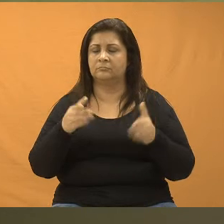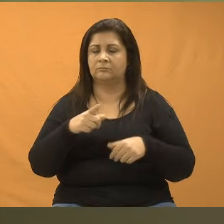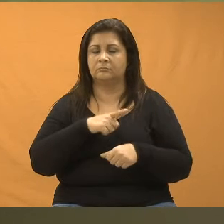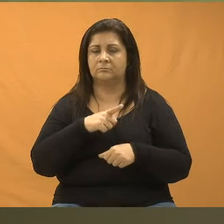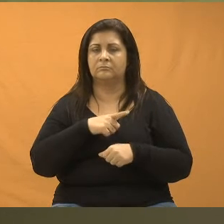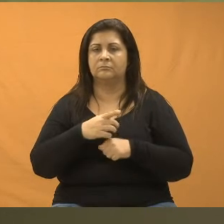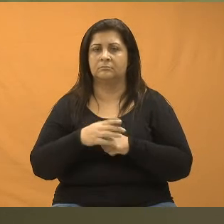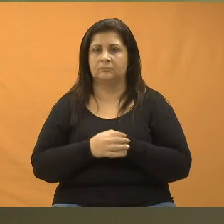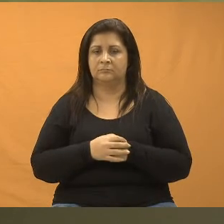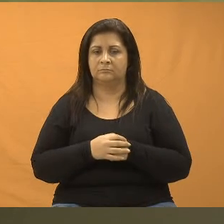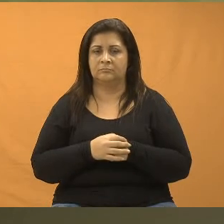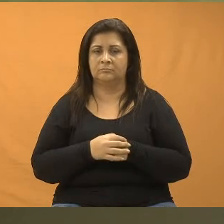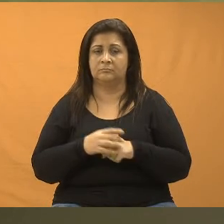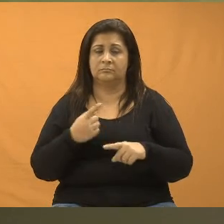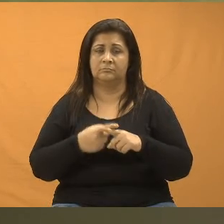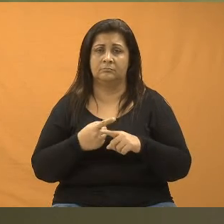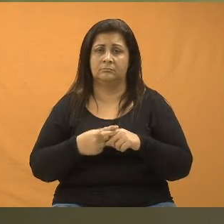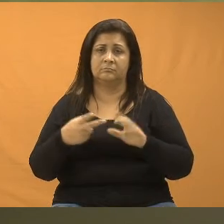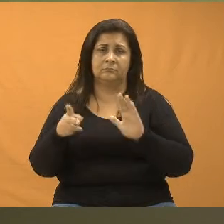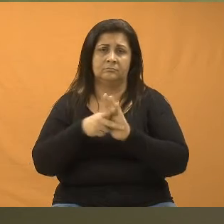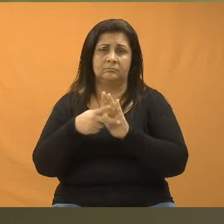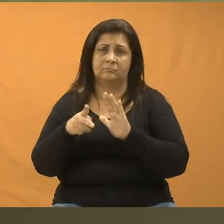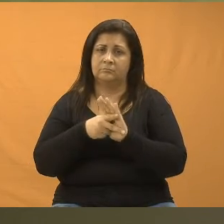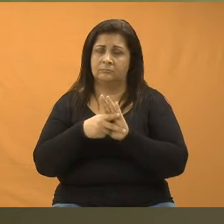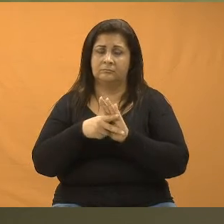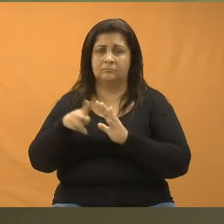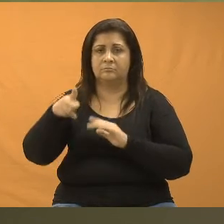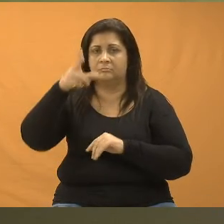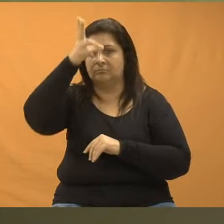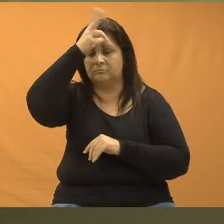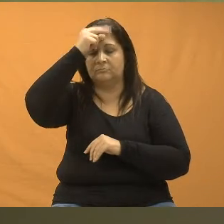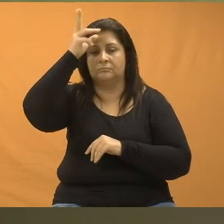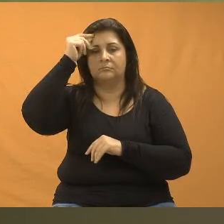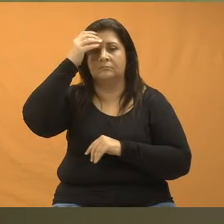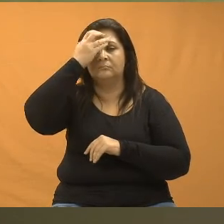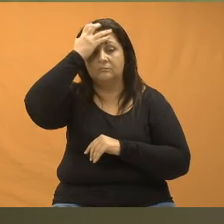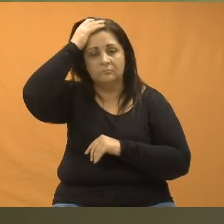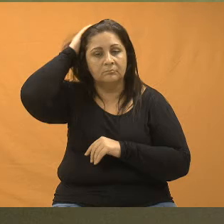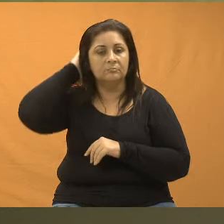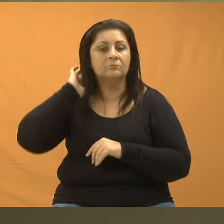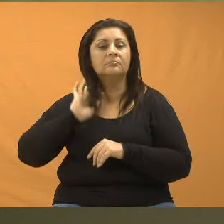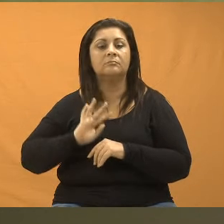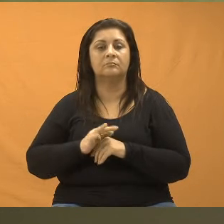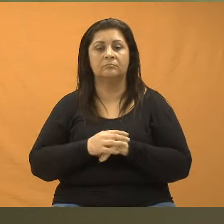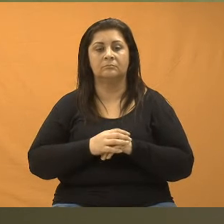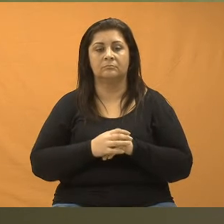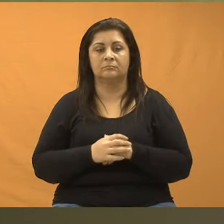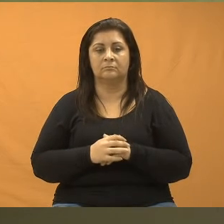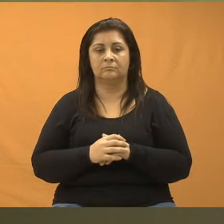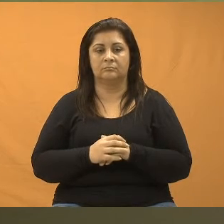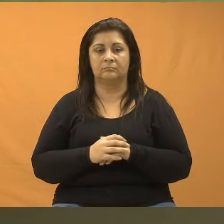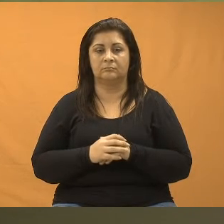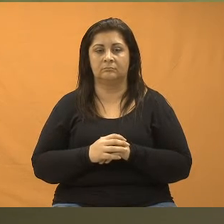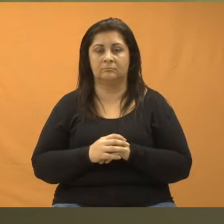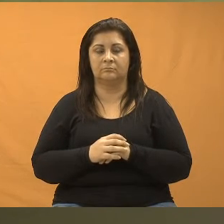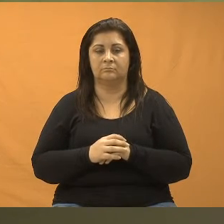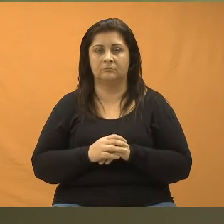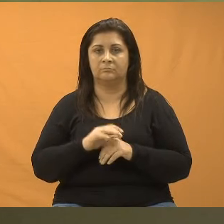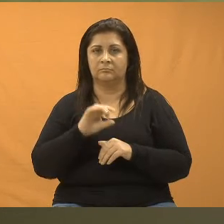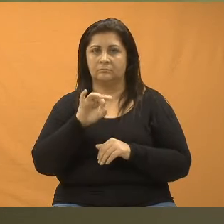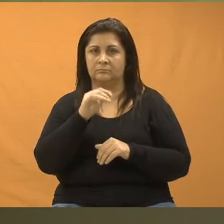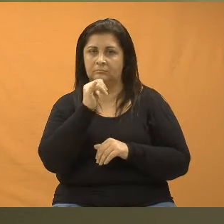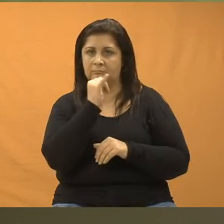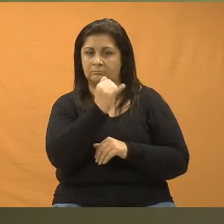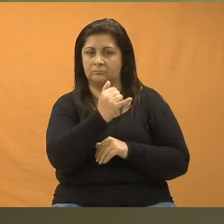realizada pelo município, porque a Santa Casa, durante muito tempo, operou e ainda opera parcialmente em déficit. Perfeito. Só para informação,